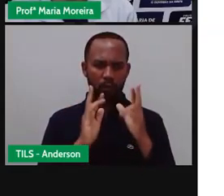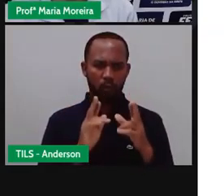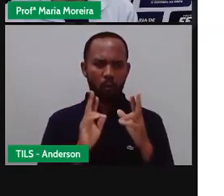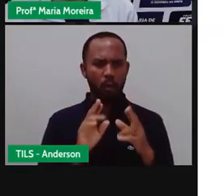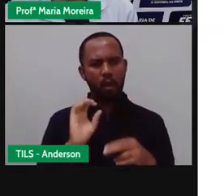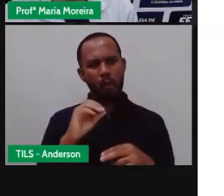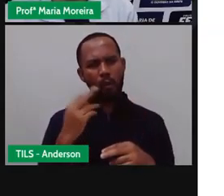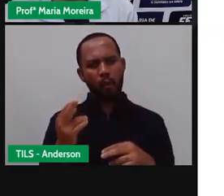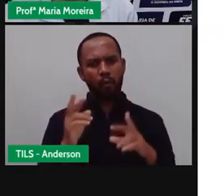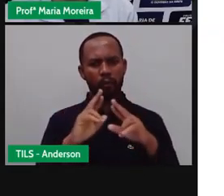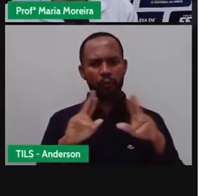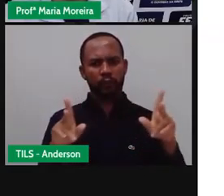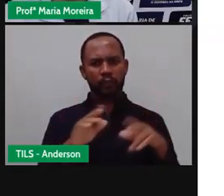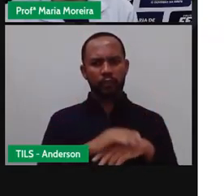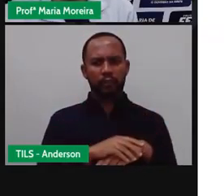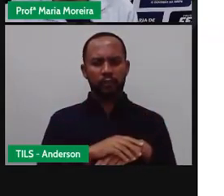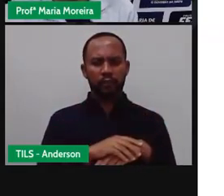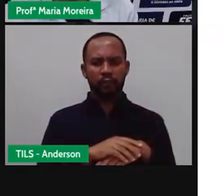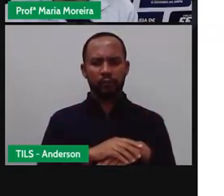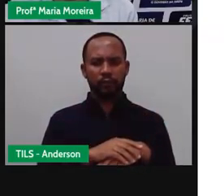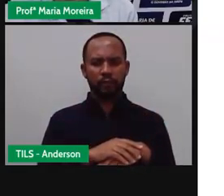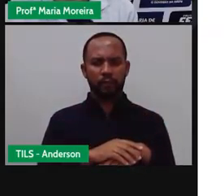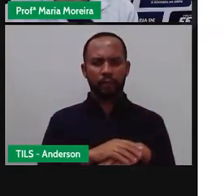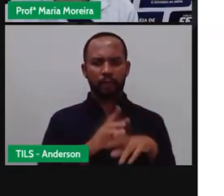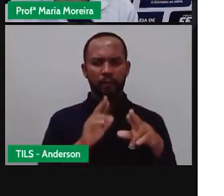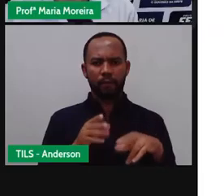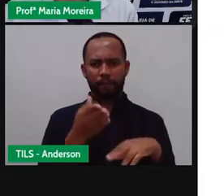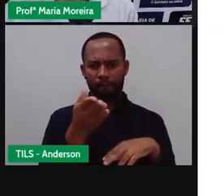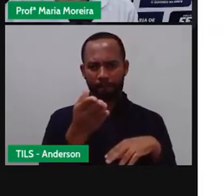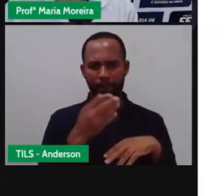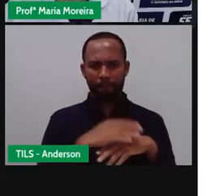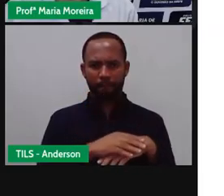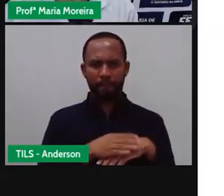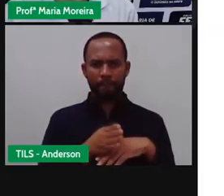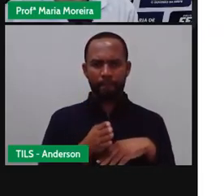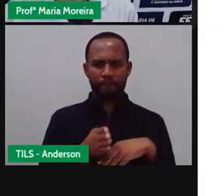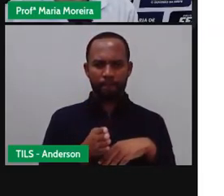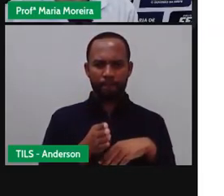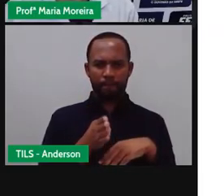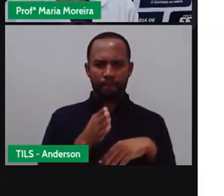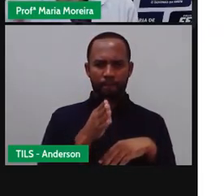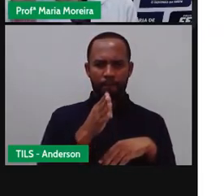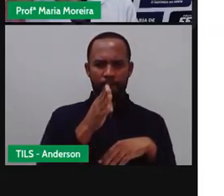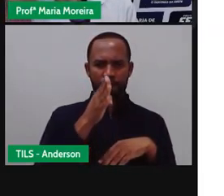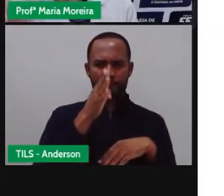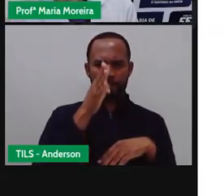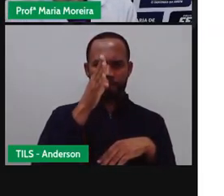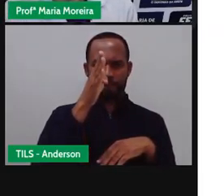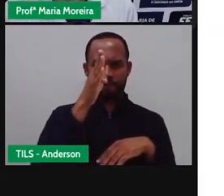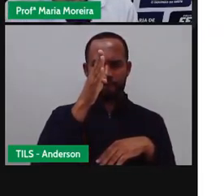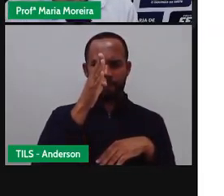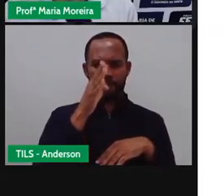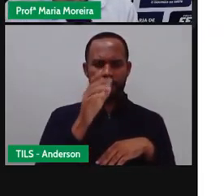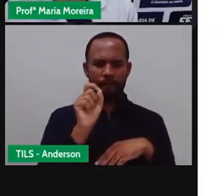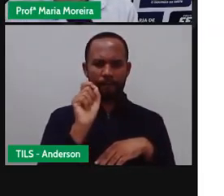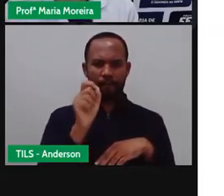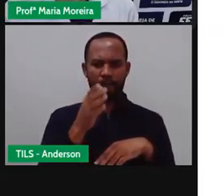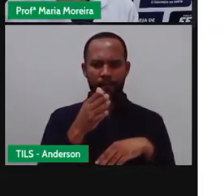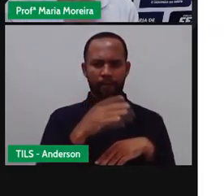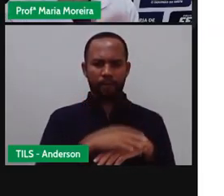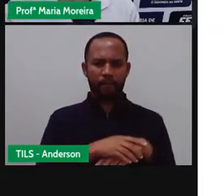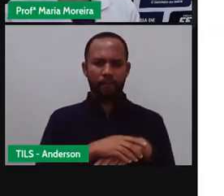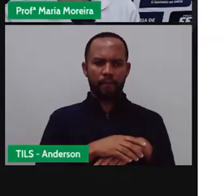elementos. É o caso aqui da nossa abelha. Olha só o tracinho que a Pró traçou. Eu dividi ao meio, não é